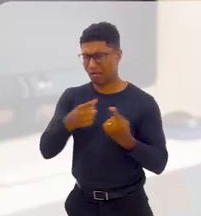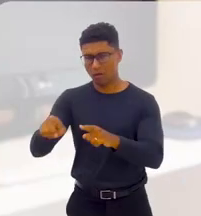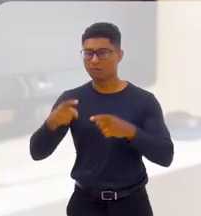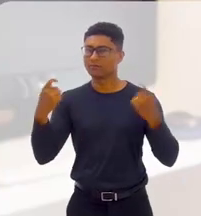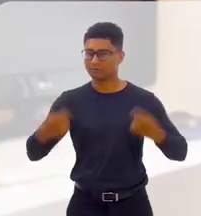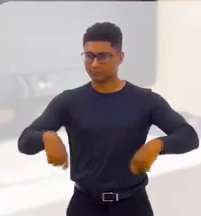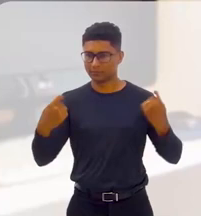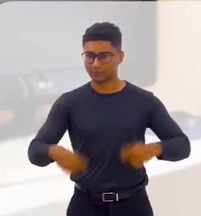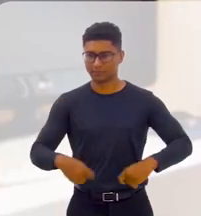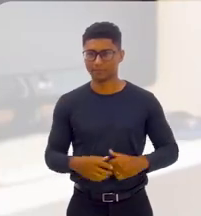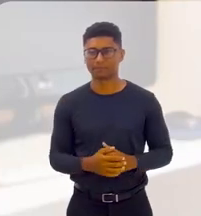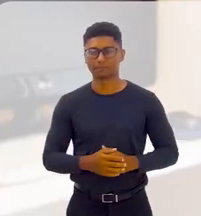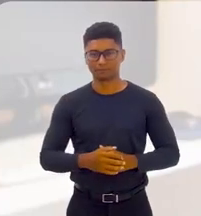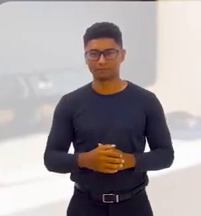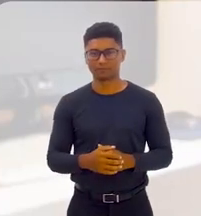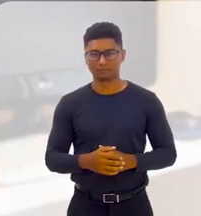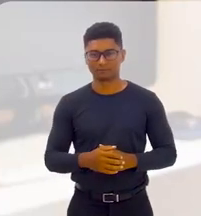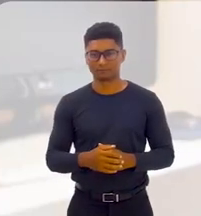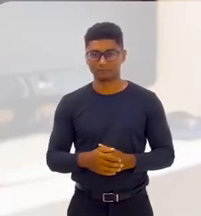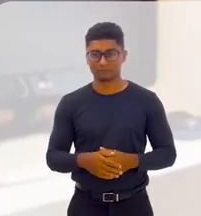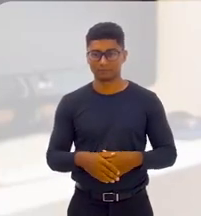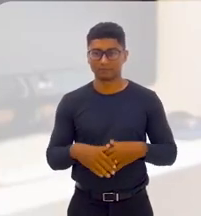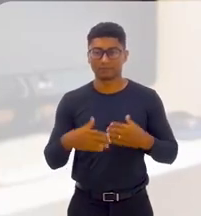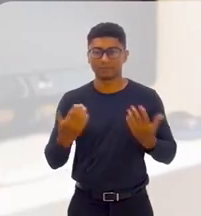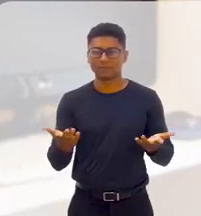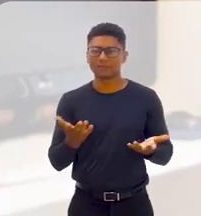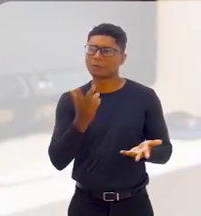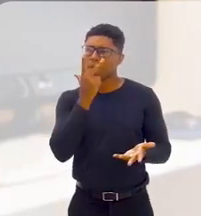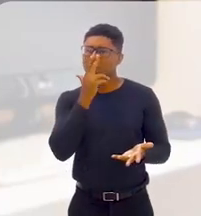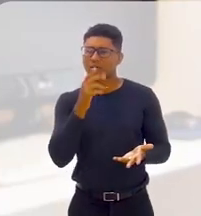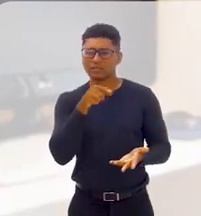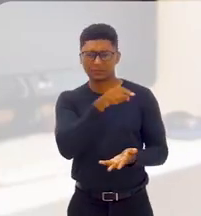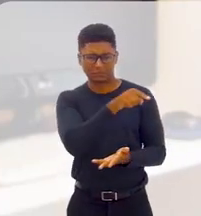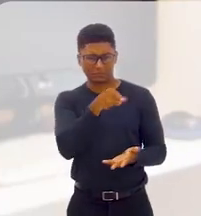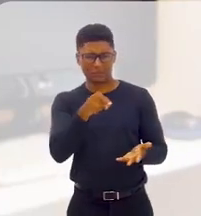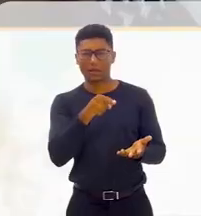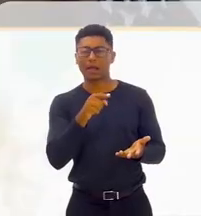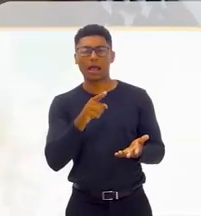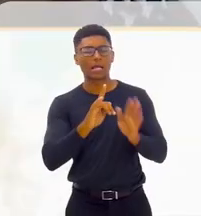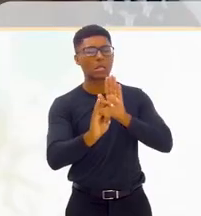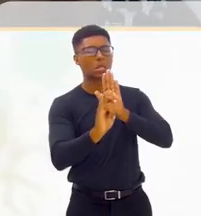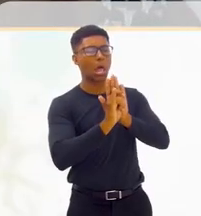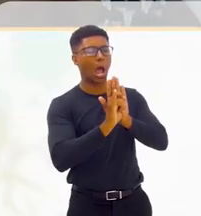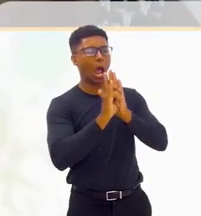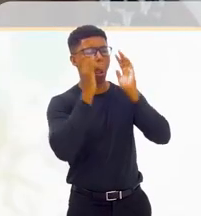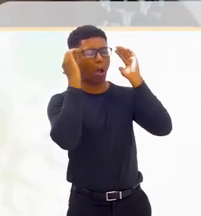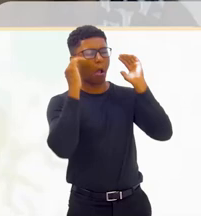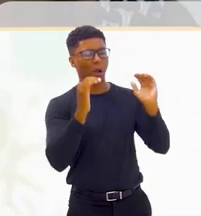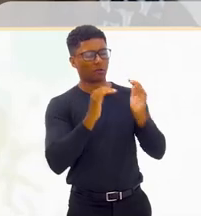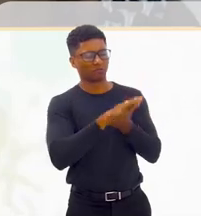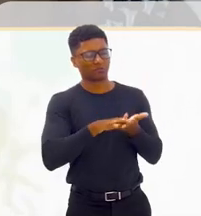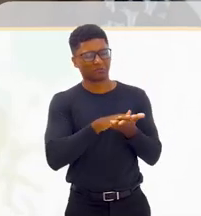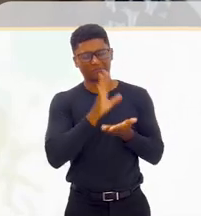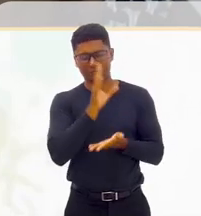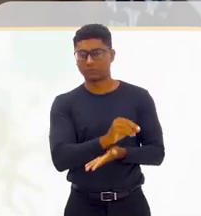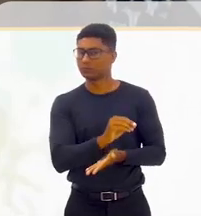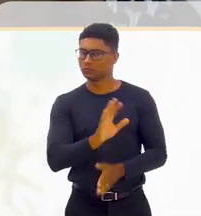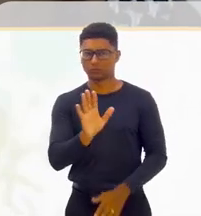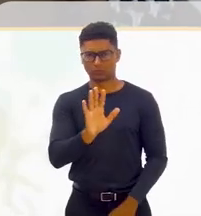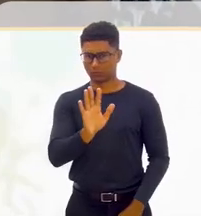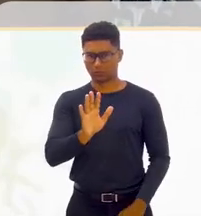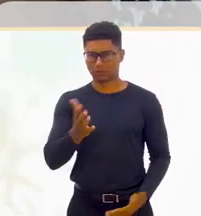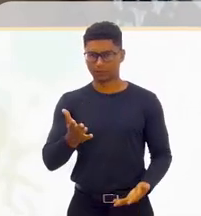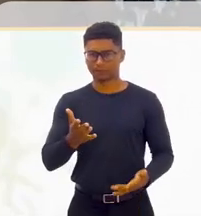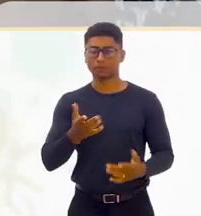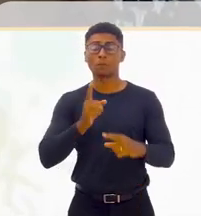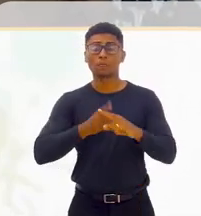racismo. negar a própria origem, né? Negar a própria identidade. E aí, essa é a